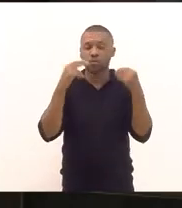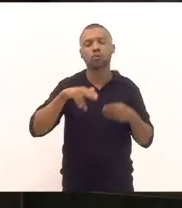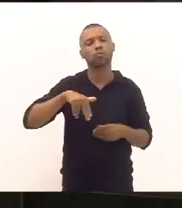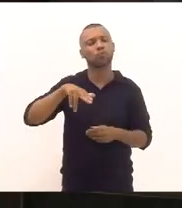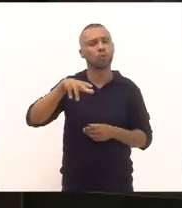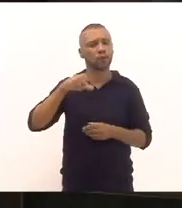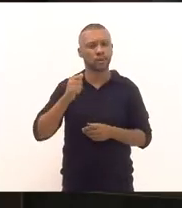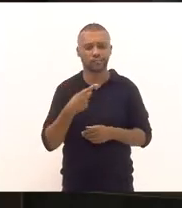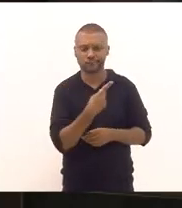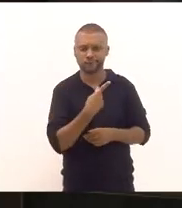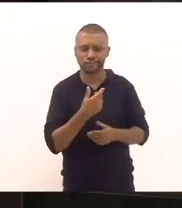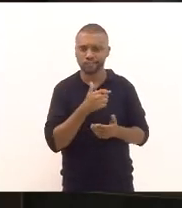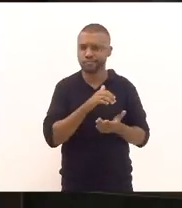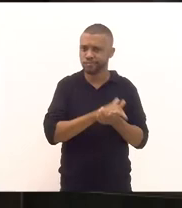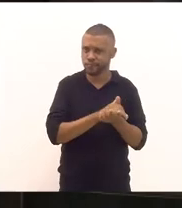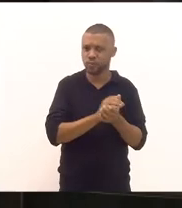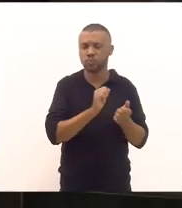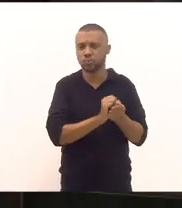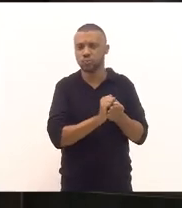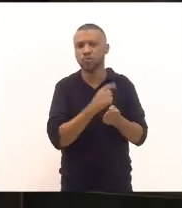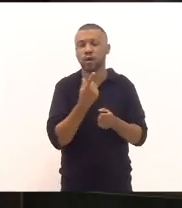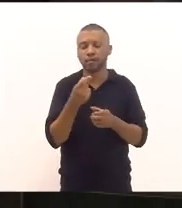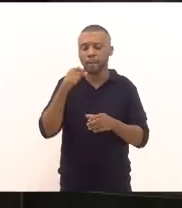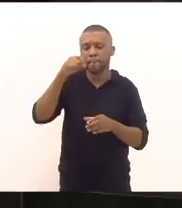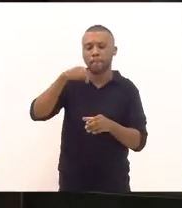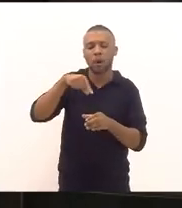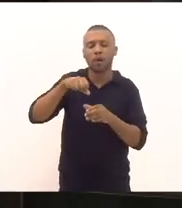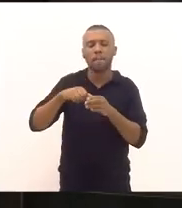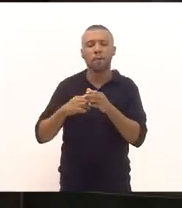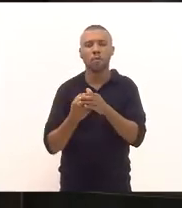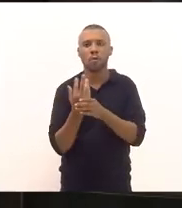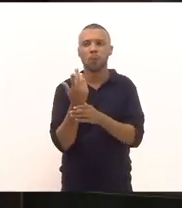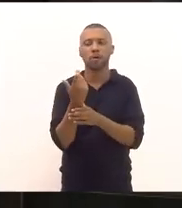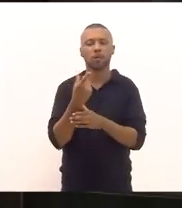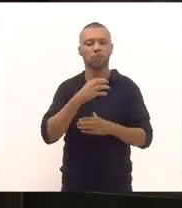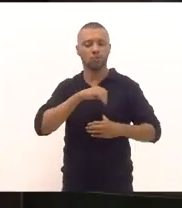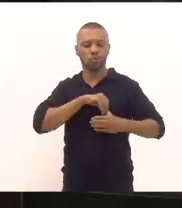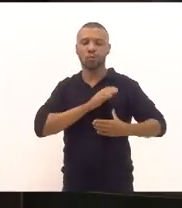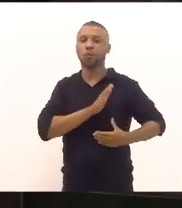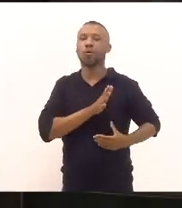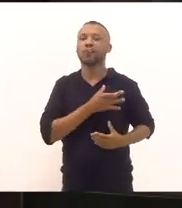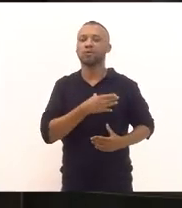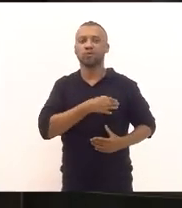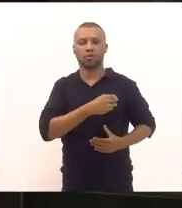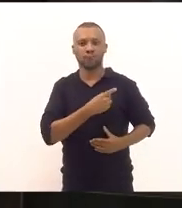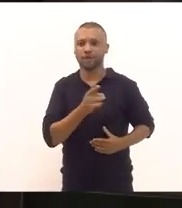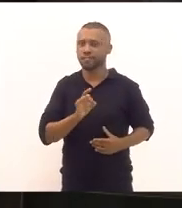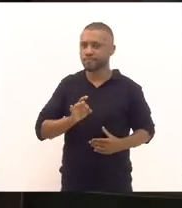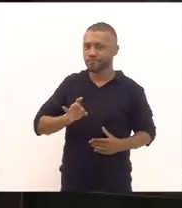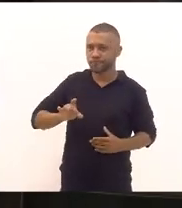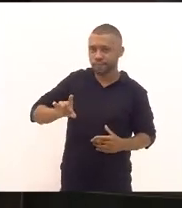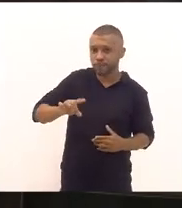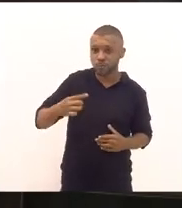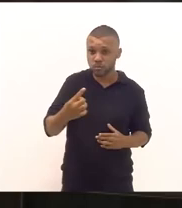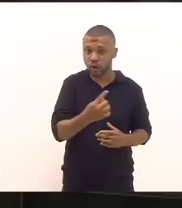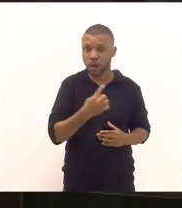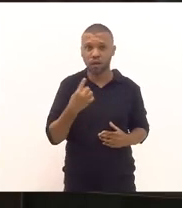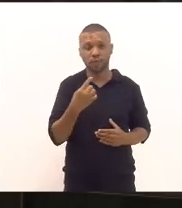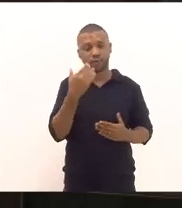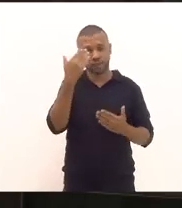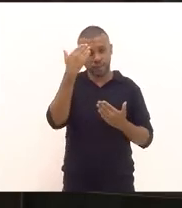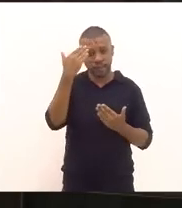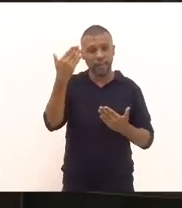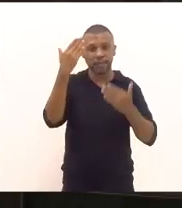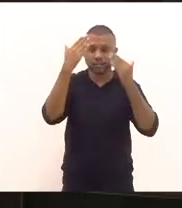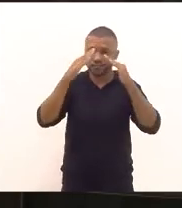é plantamos essa semente dos nossos filhos e graças a todos os nossos